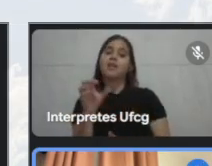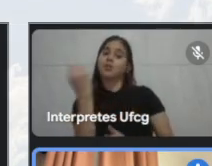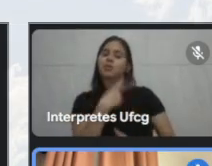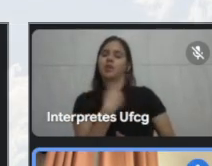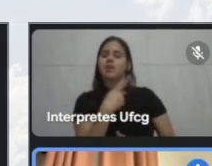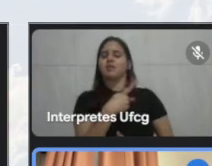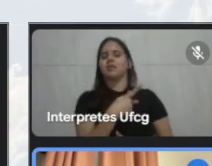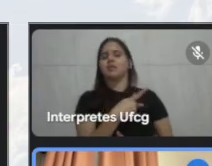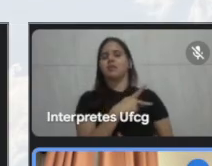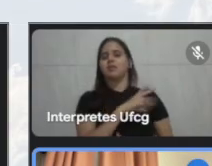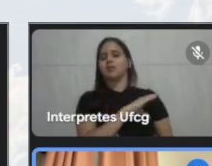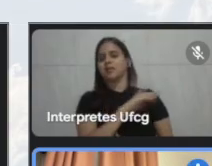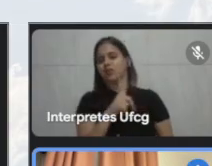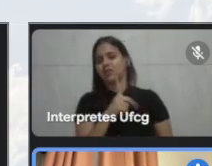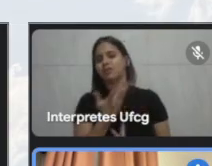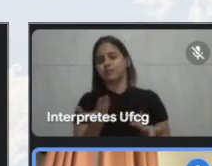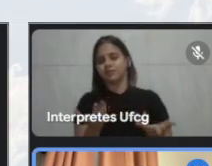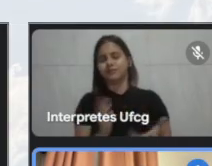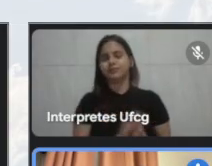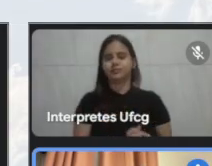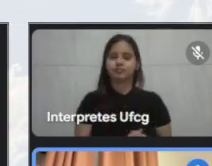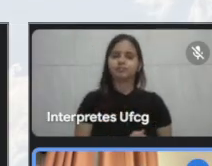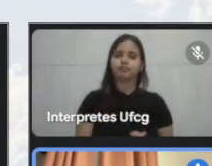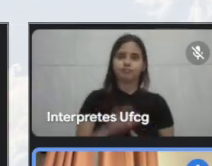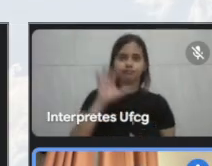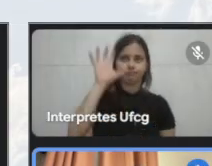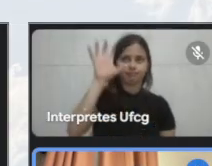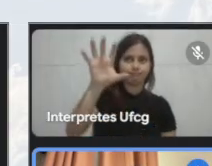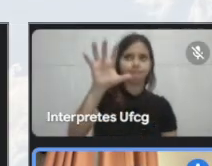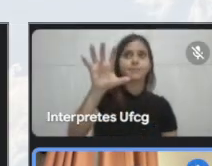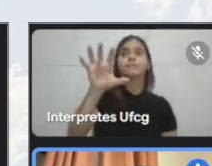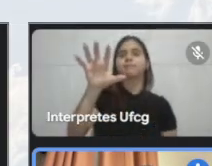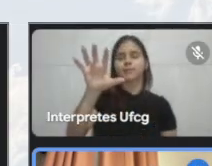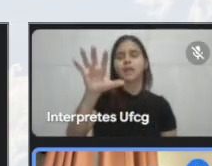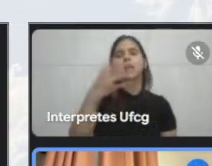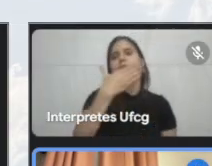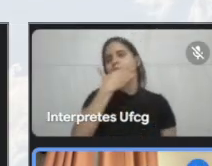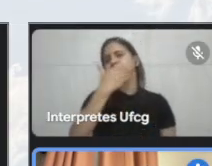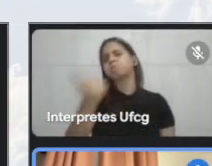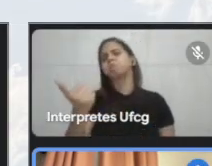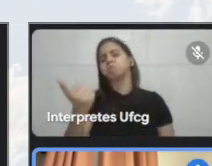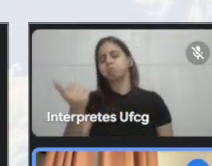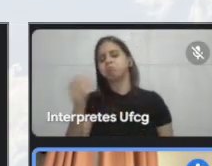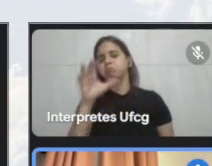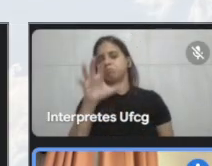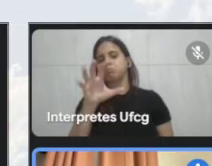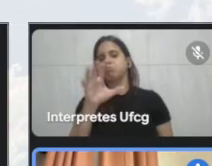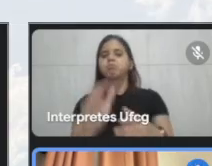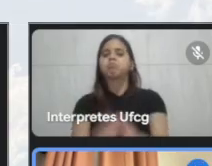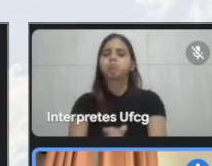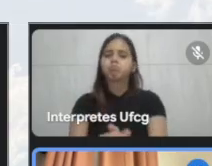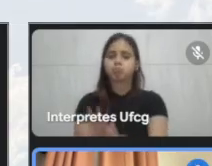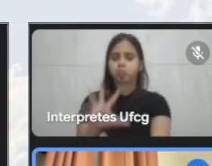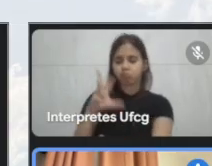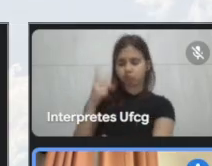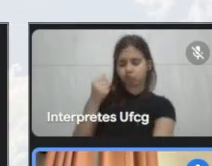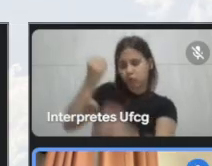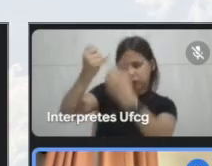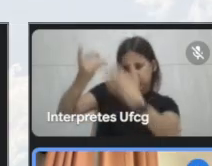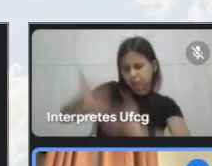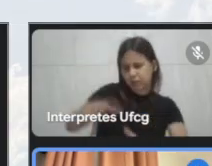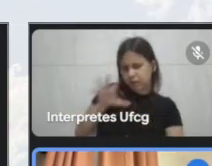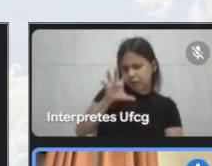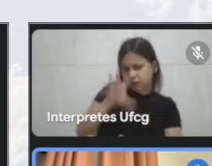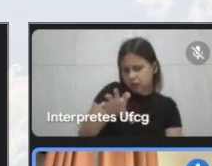por 30 do Landsat. Então, isso também faz com que o modelo ele fique mais robusto. Aqui são todas as variáveis explicativas que a gente